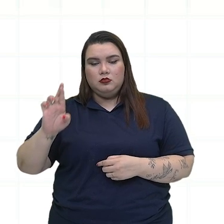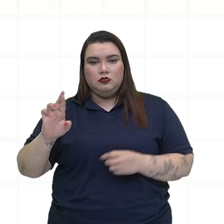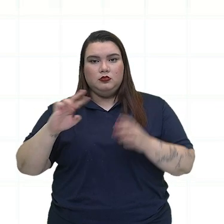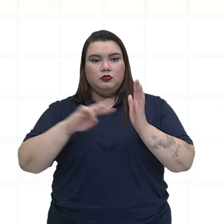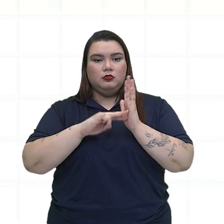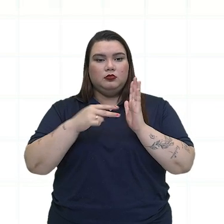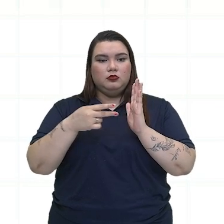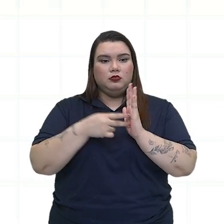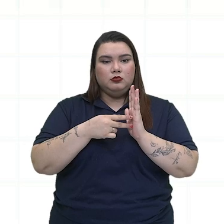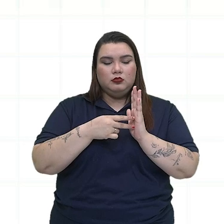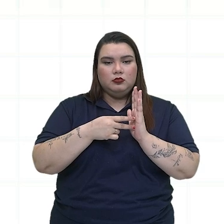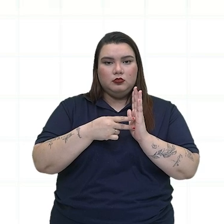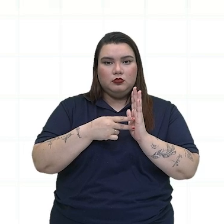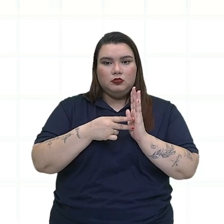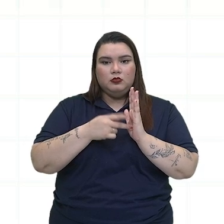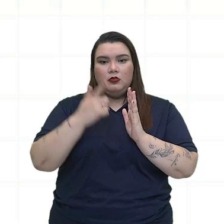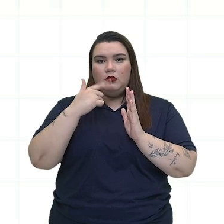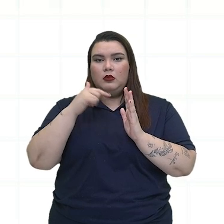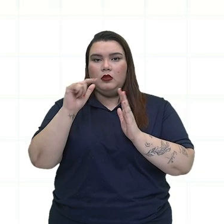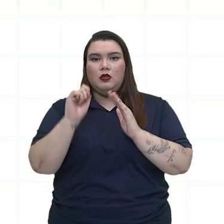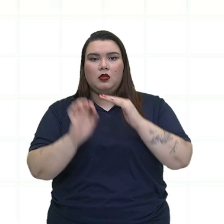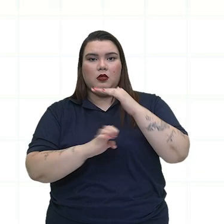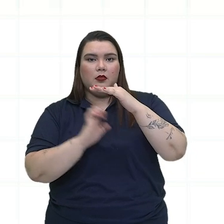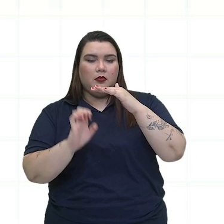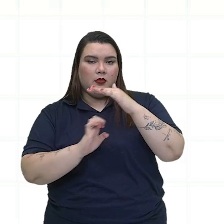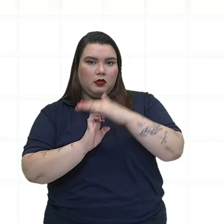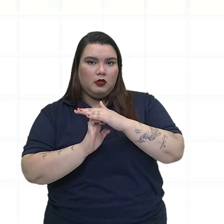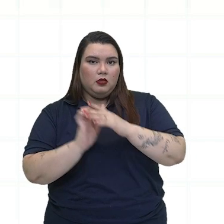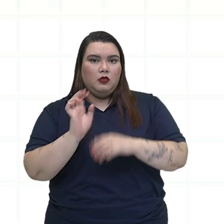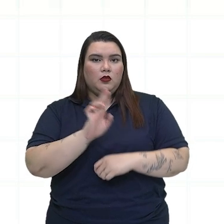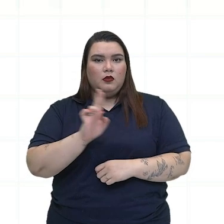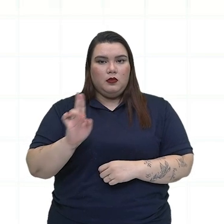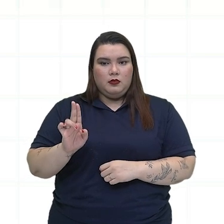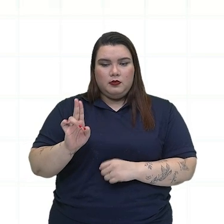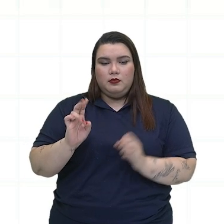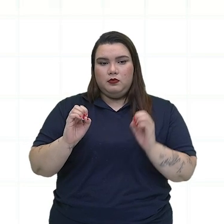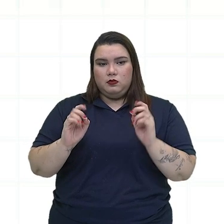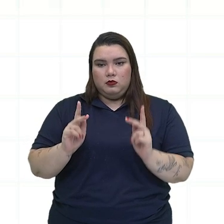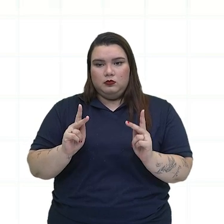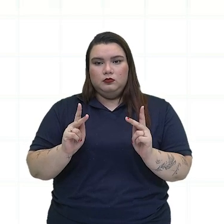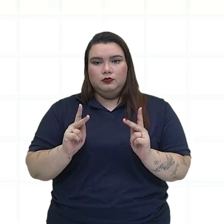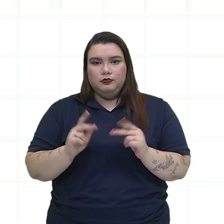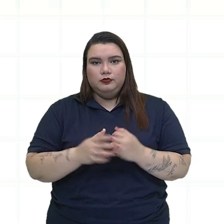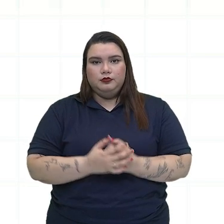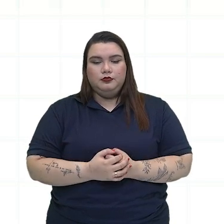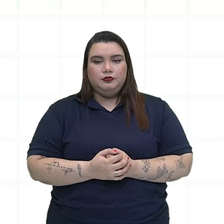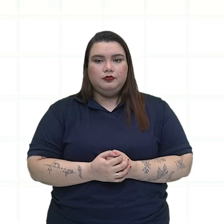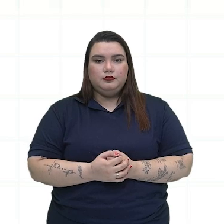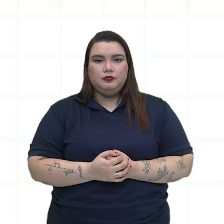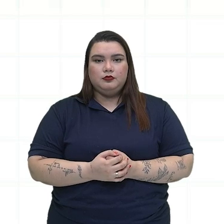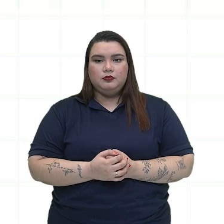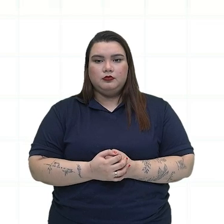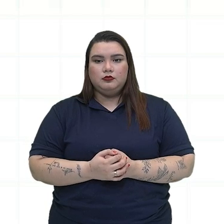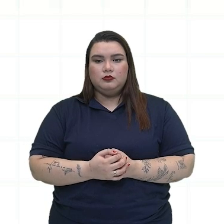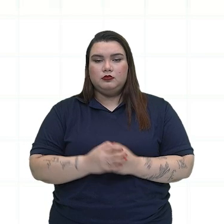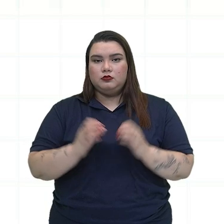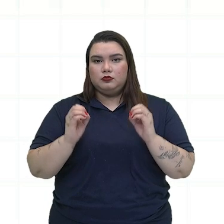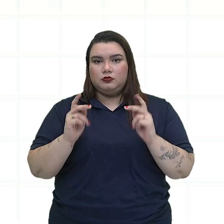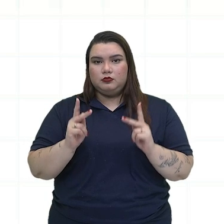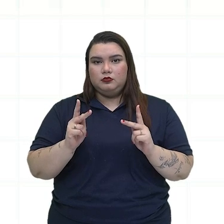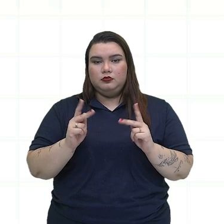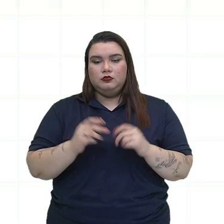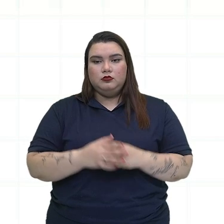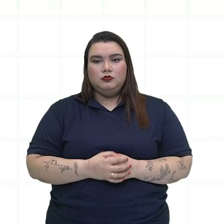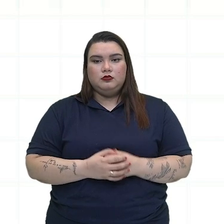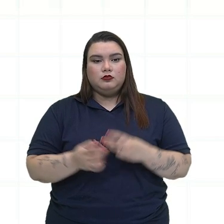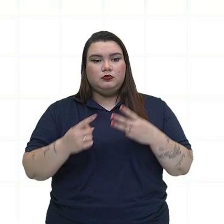Employer. Quem é o empregador? No caso, quem é o patrão, né? Para quem que você trabalha? Employer, ok? E aqui, olha